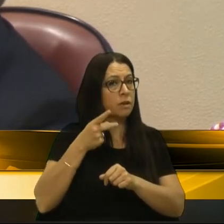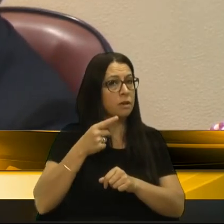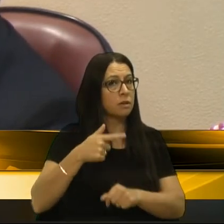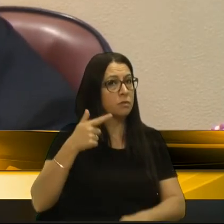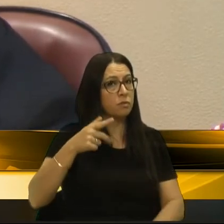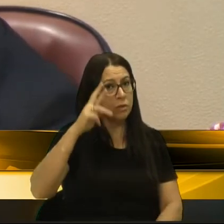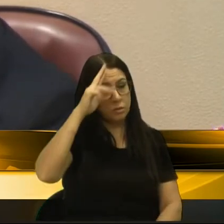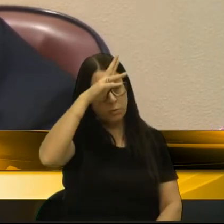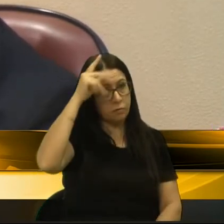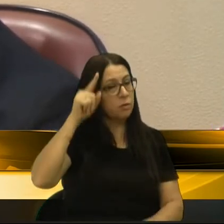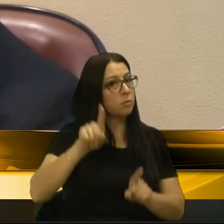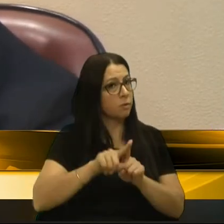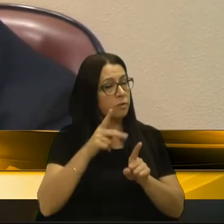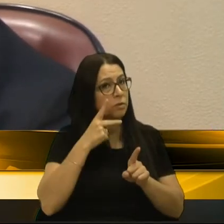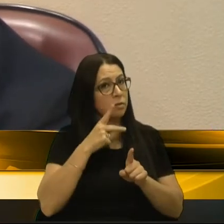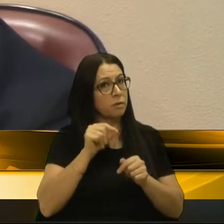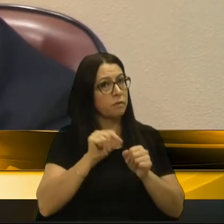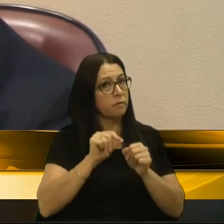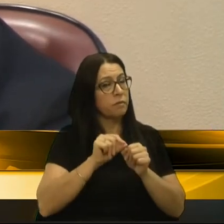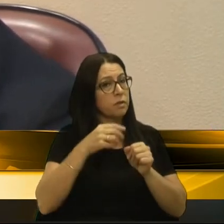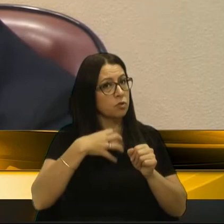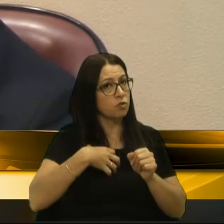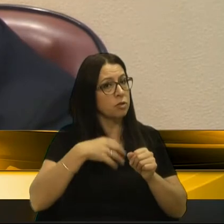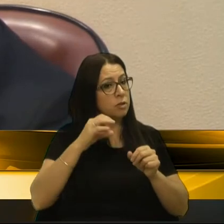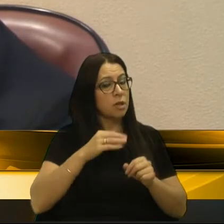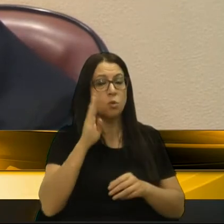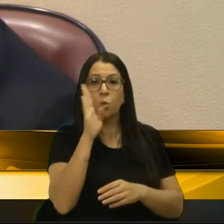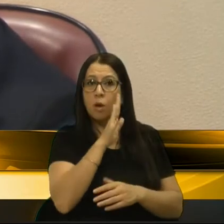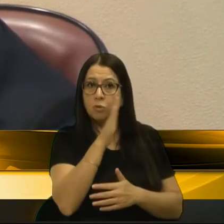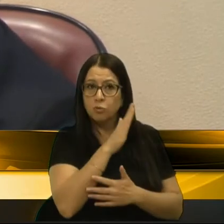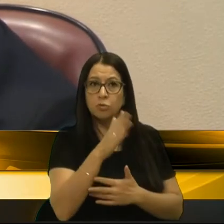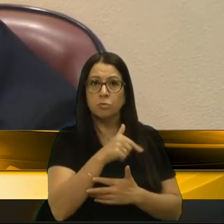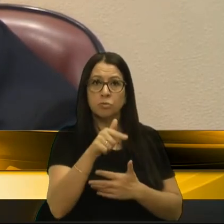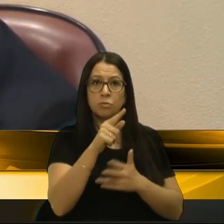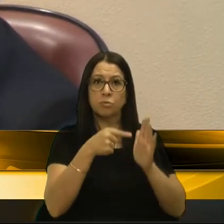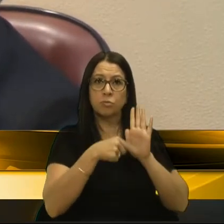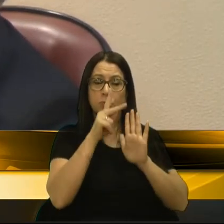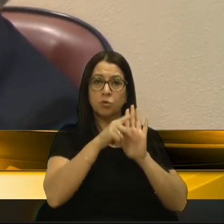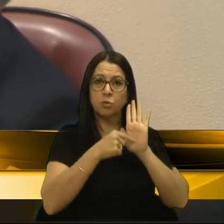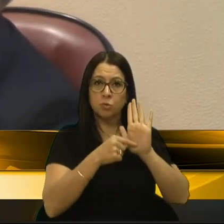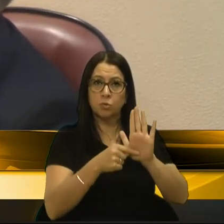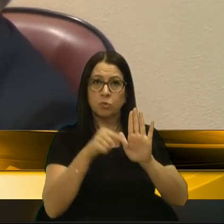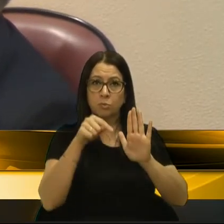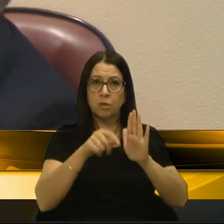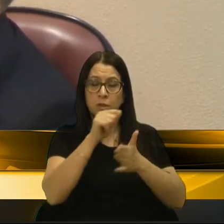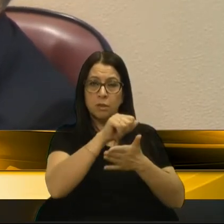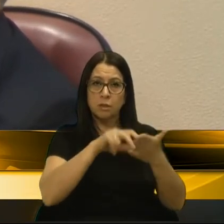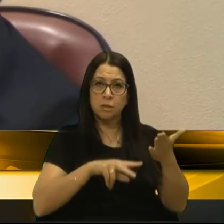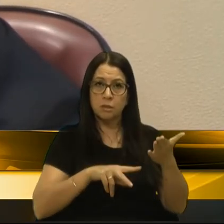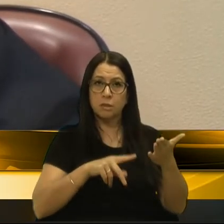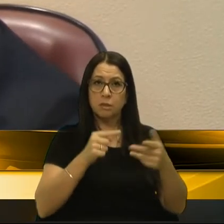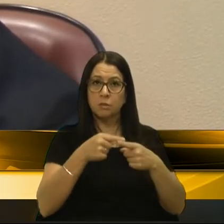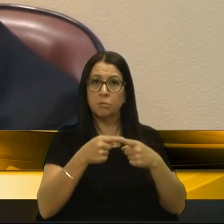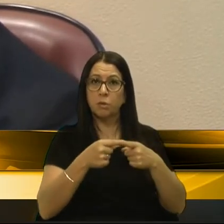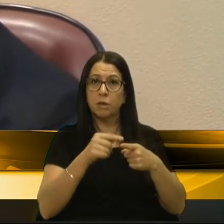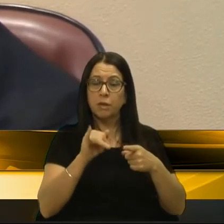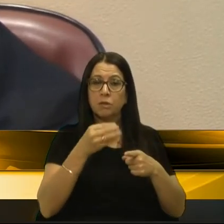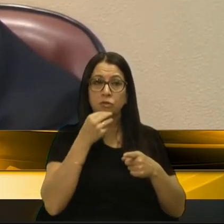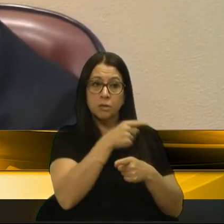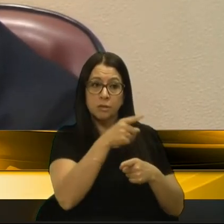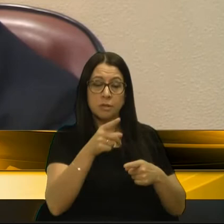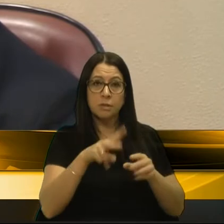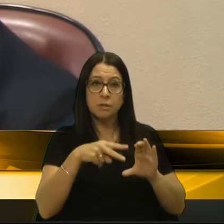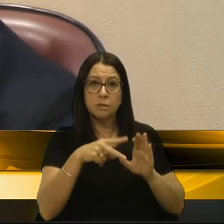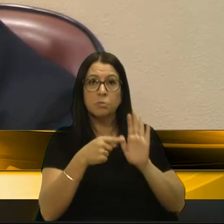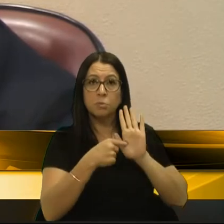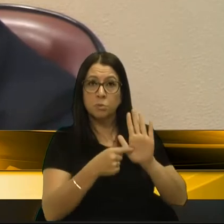vice-prefeito. Então, que se faça de forma urgente um projeto que vem em regime de urgência para ser analisado aqui, porque a chance que a Câmara tem